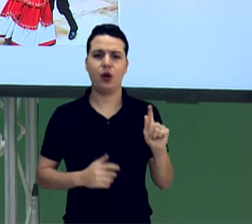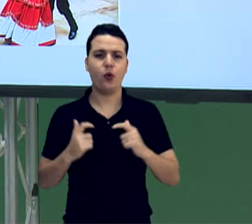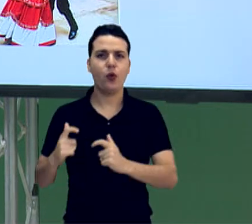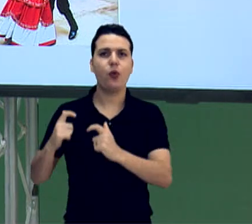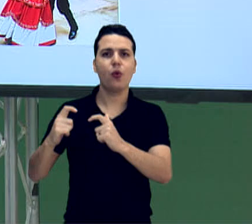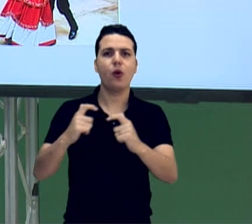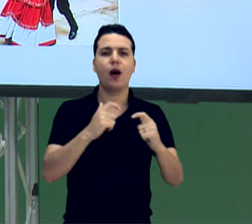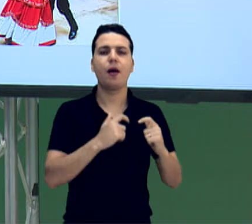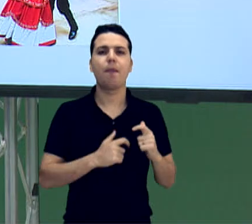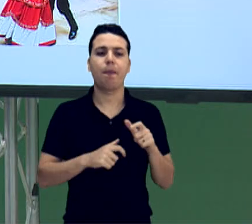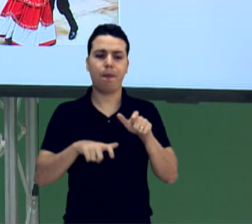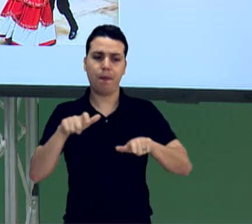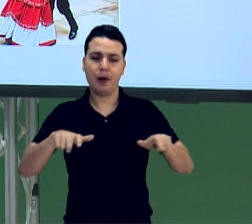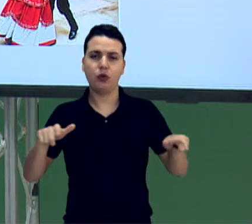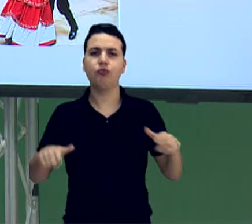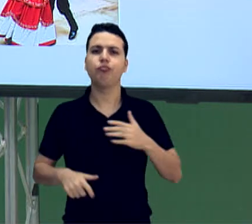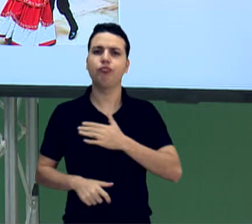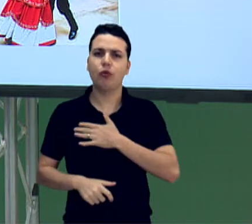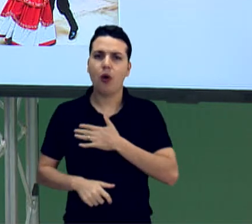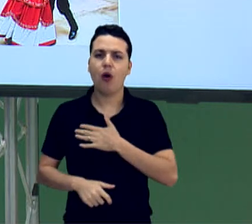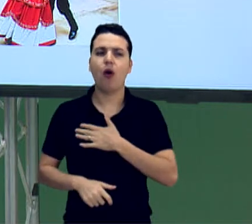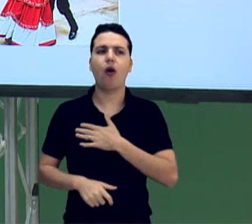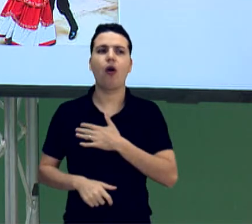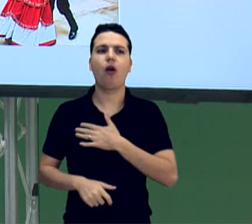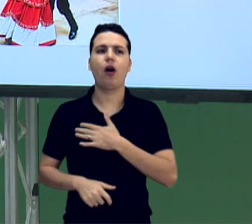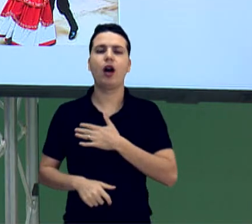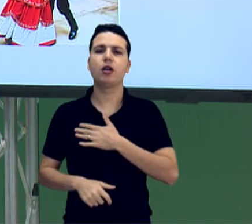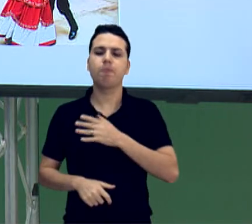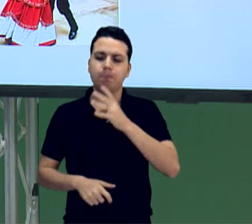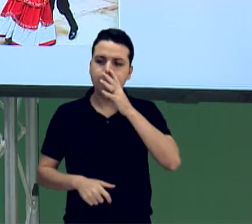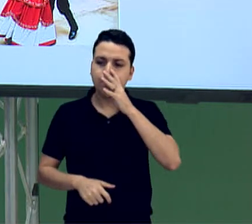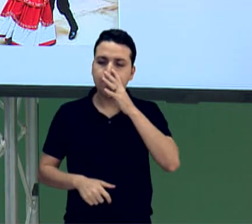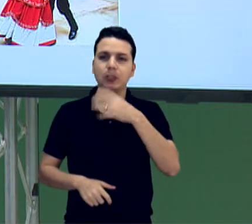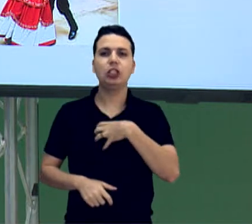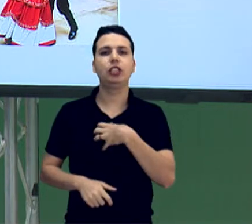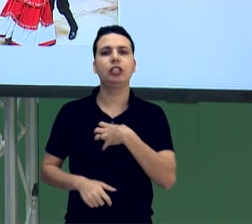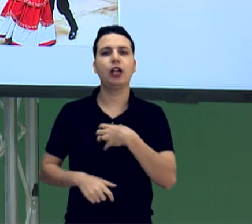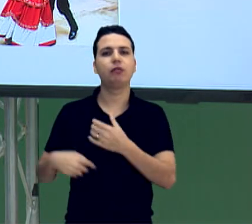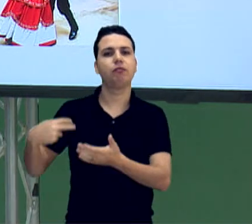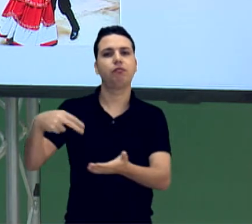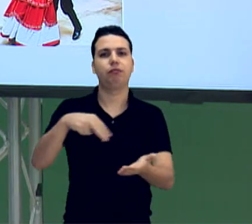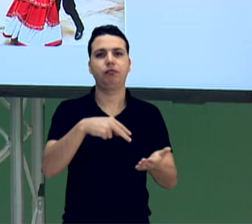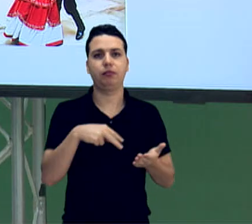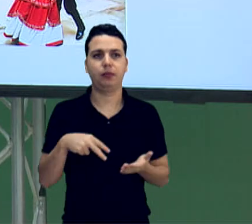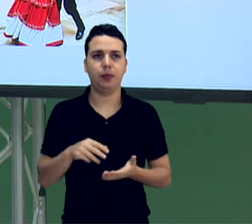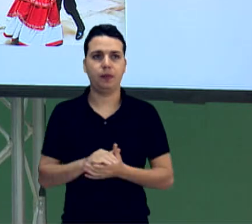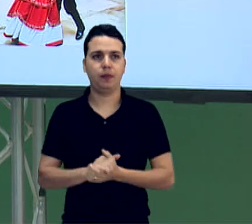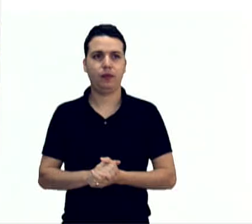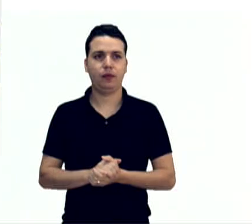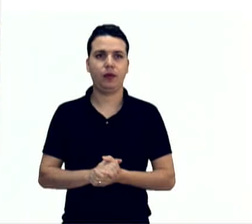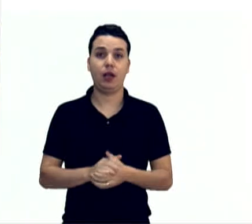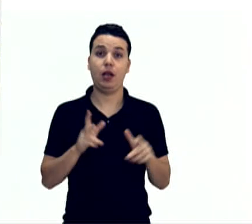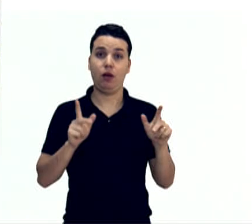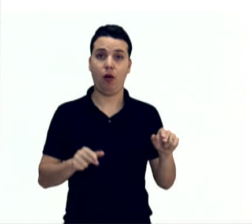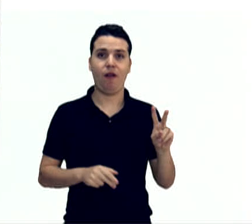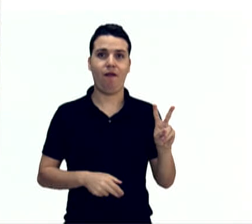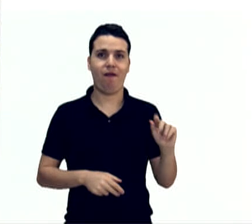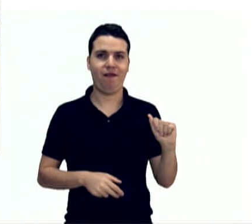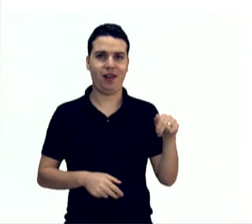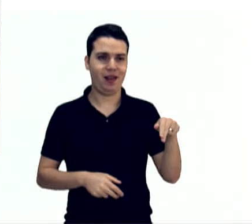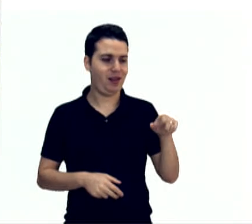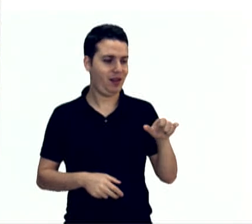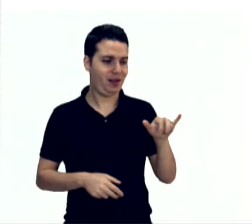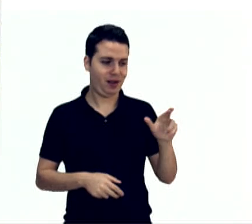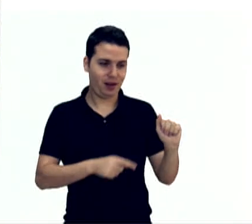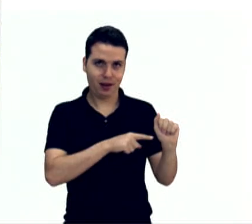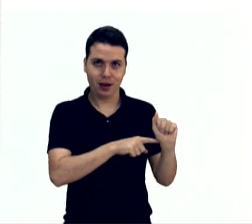também gostam, admiram, né, esse estilo de dançar. Assim como a vaneira, nós temos a vaneirinha,